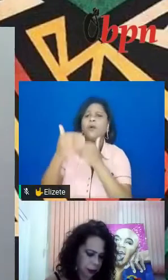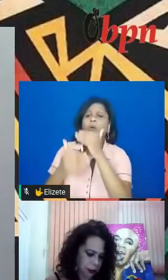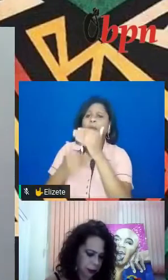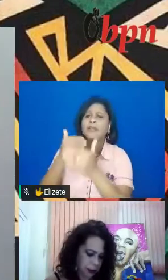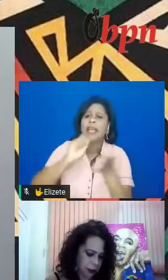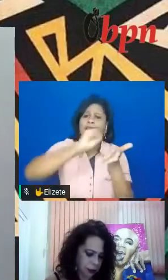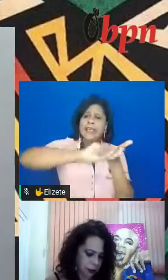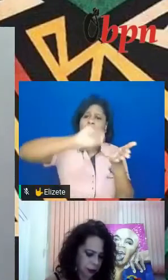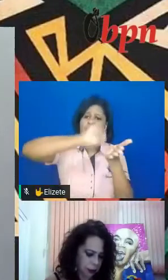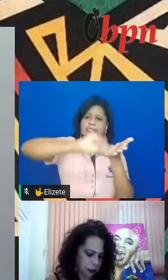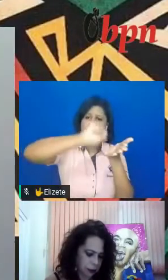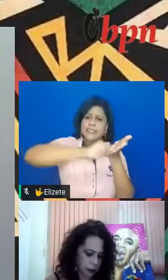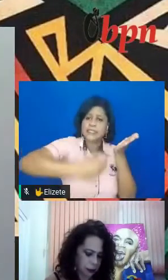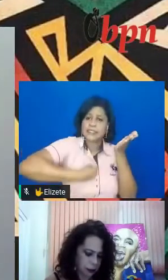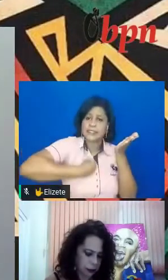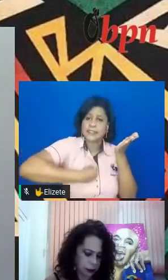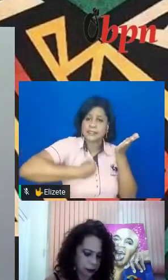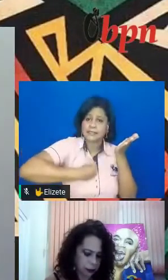escrevivência.